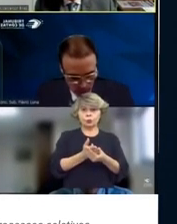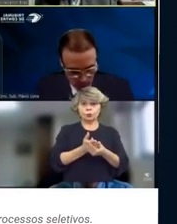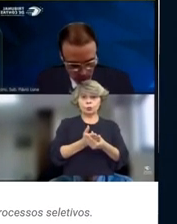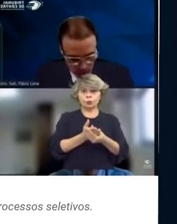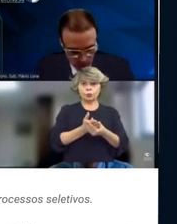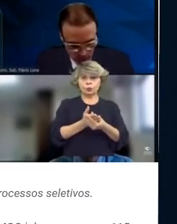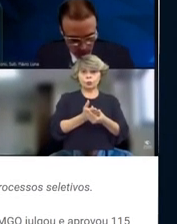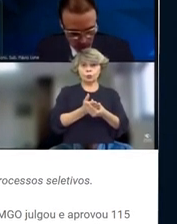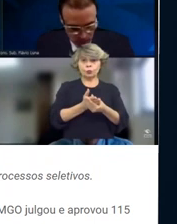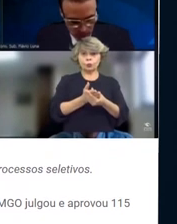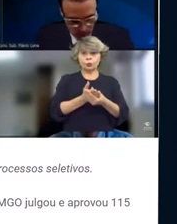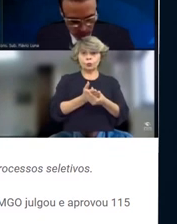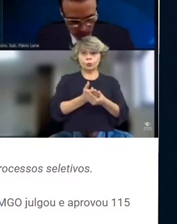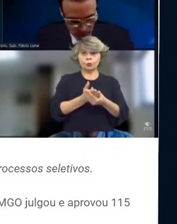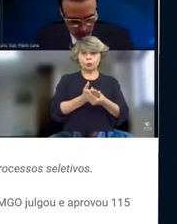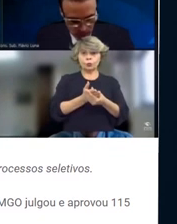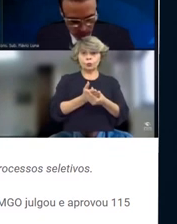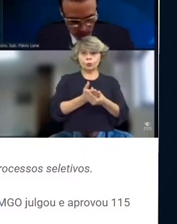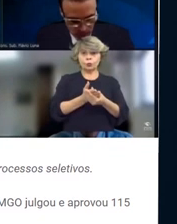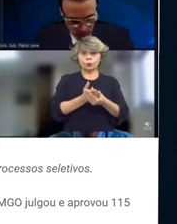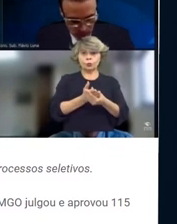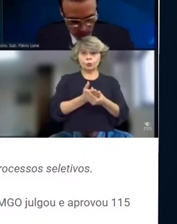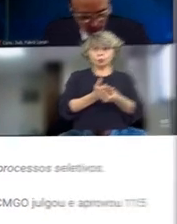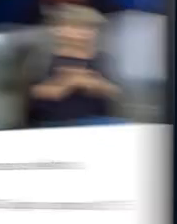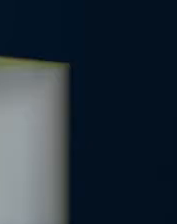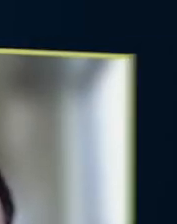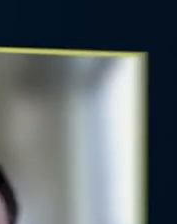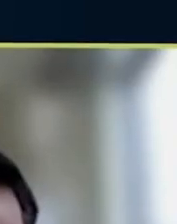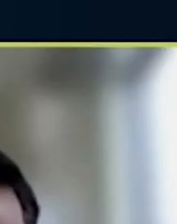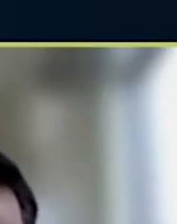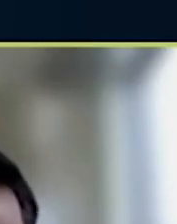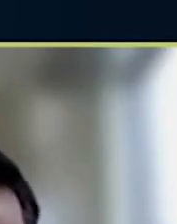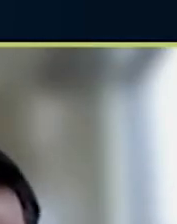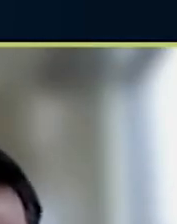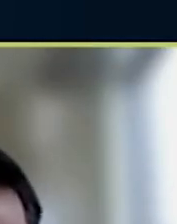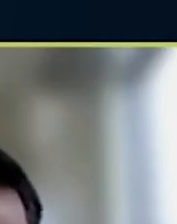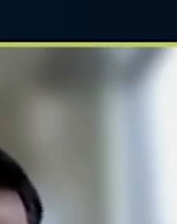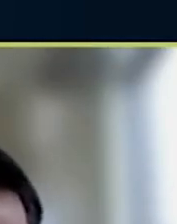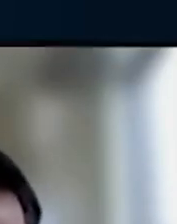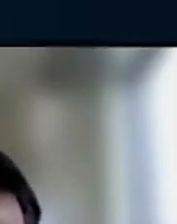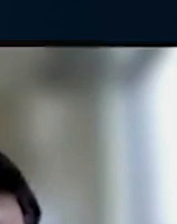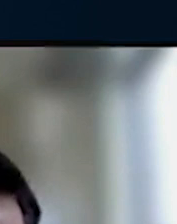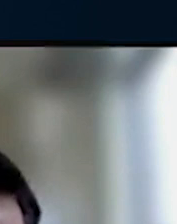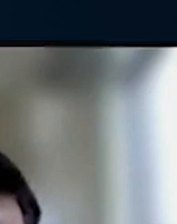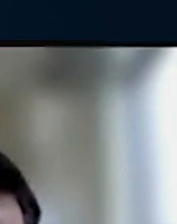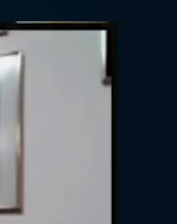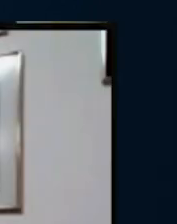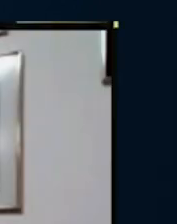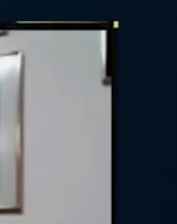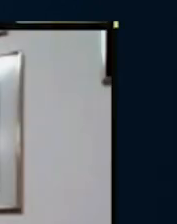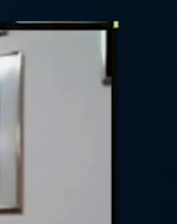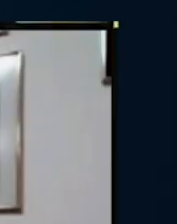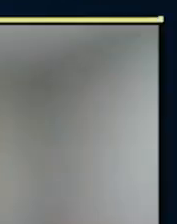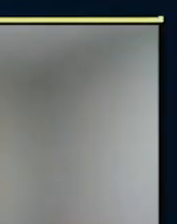processos na sessão remota desta quarta-feira, 23 de agosto. Participaram da reunião os conselheiros Fabrício Mota